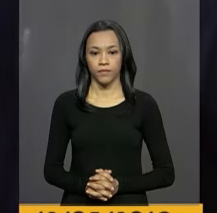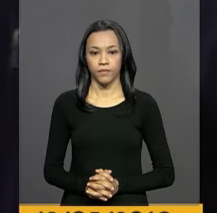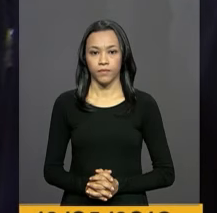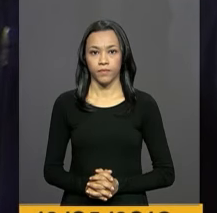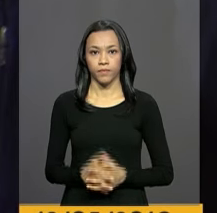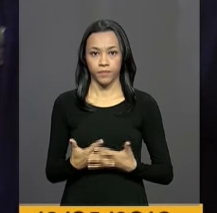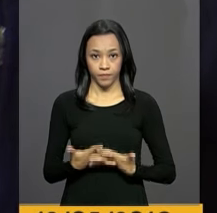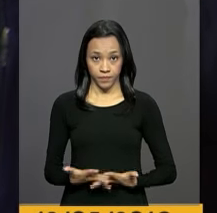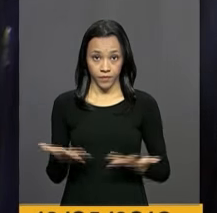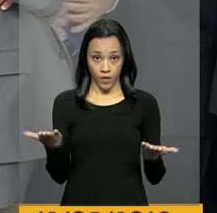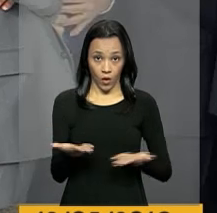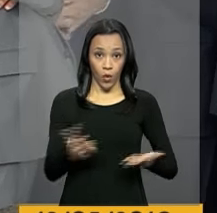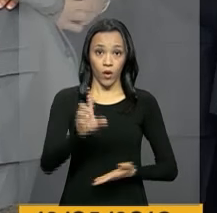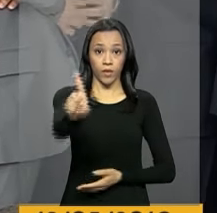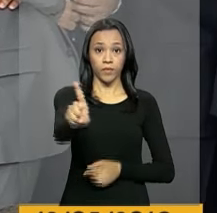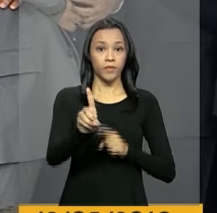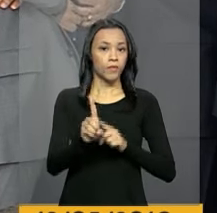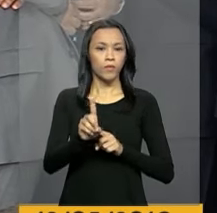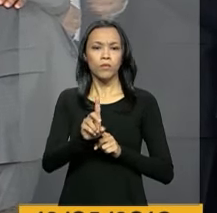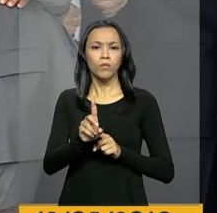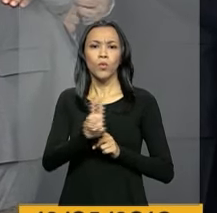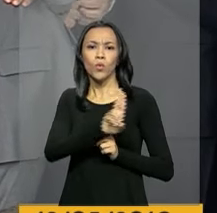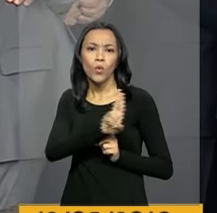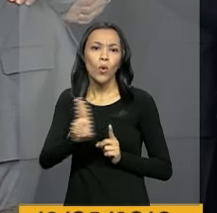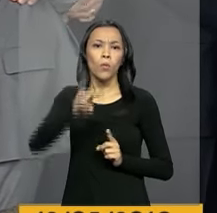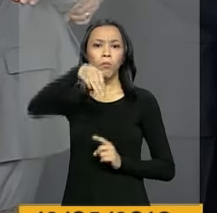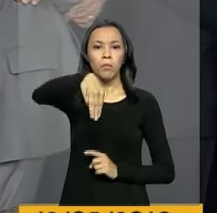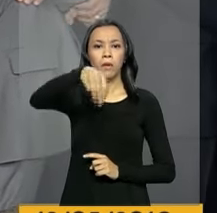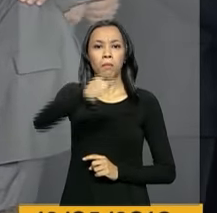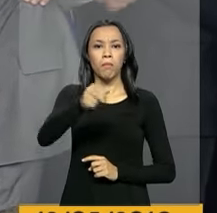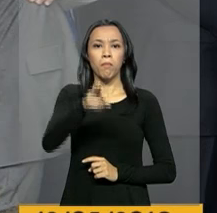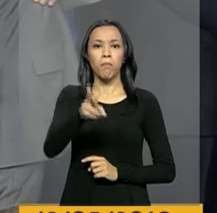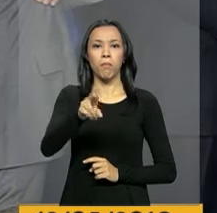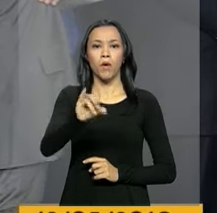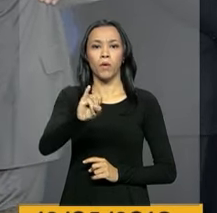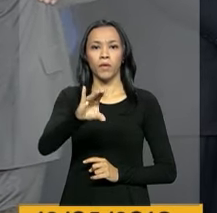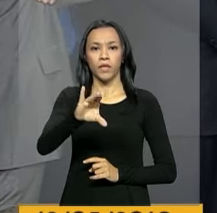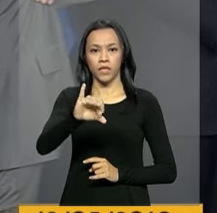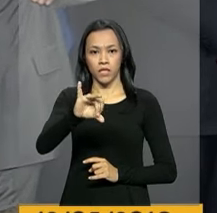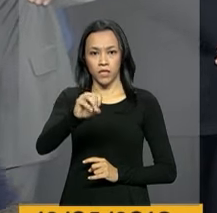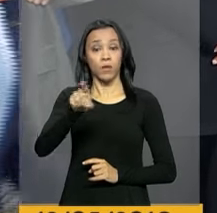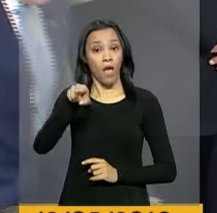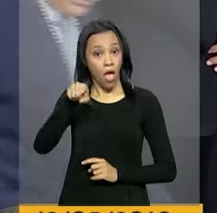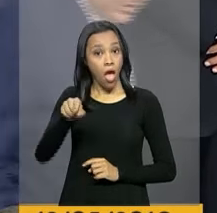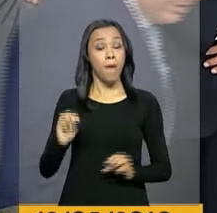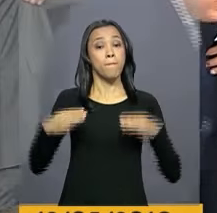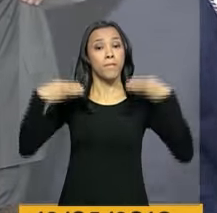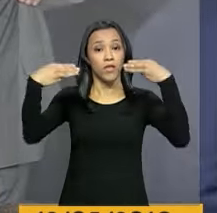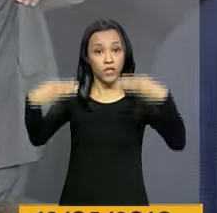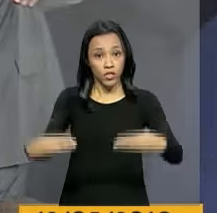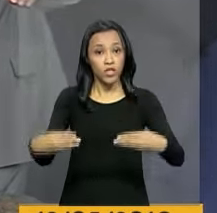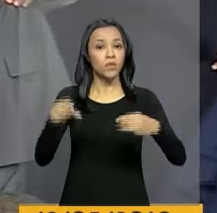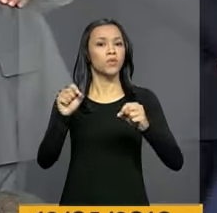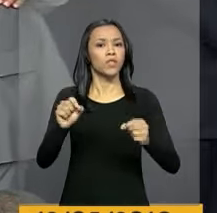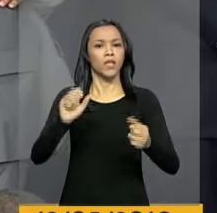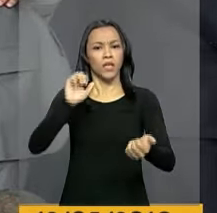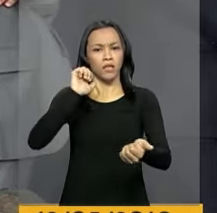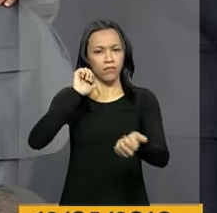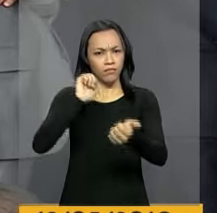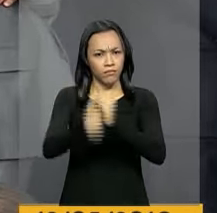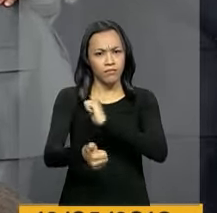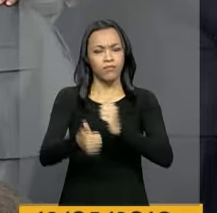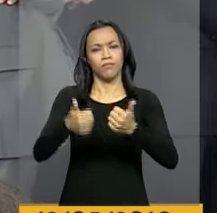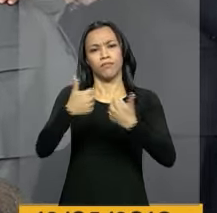Senhor Maurício Quintela Malta Lessa, ministro de Estado dos Transportes, Portos e